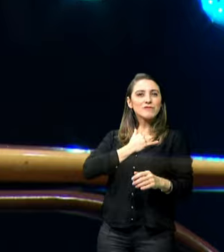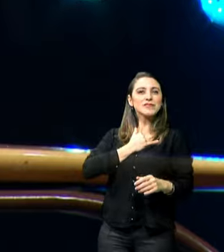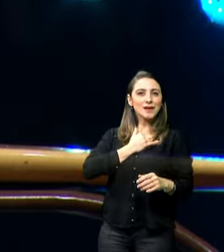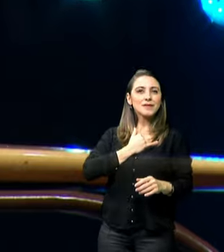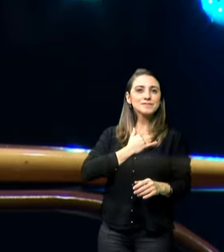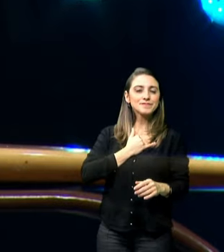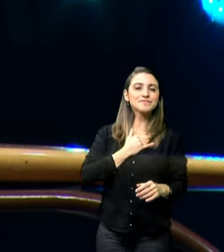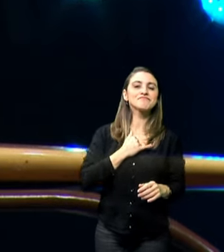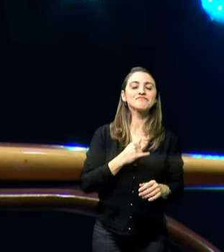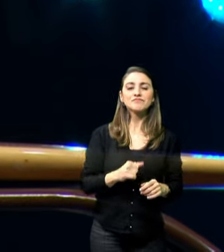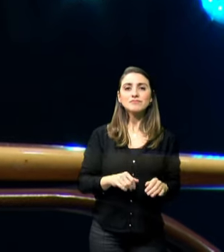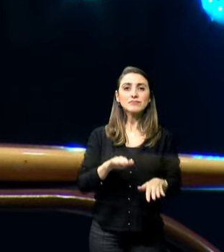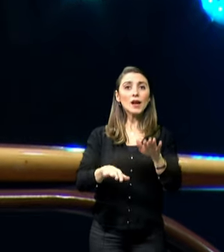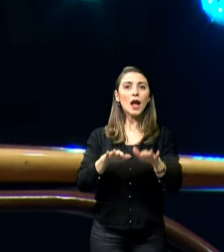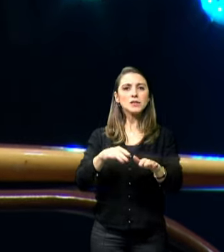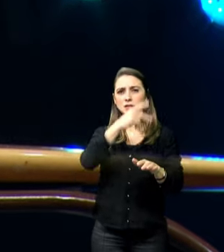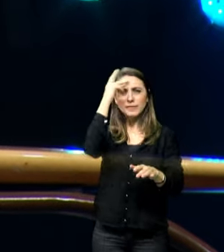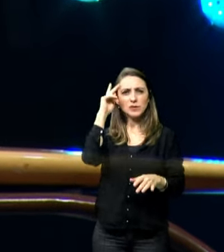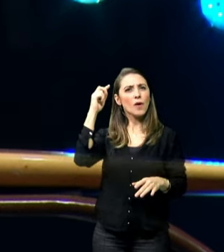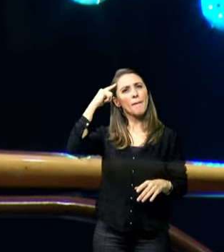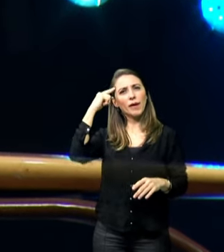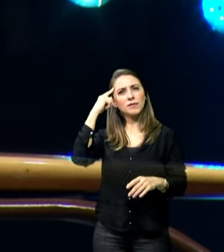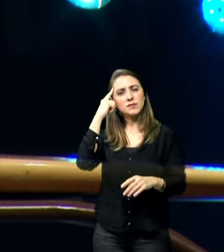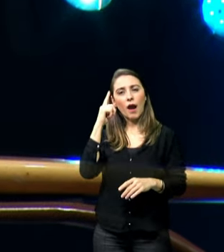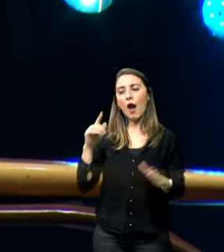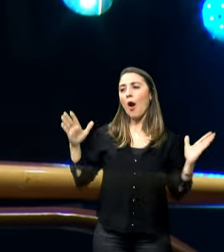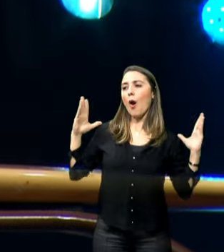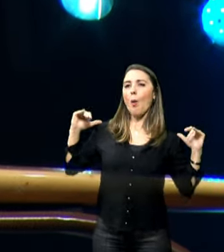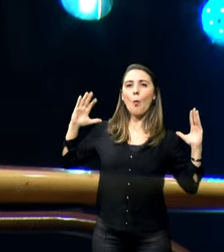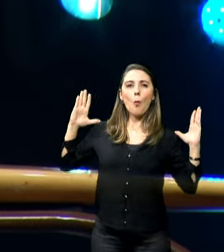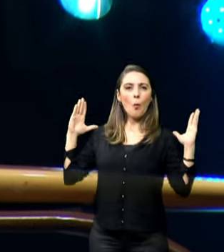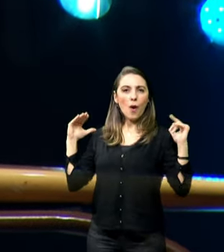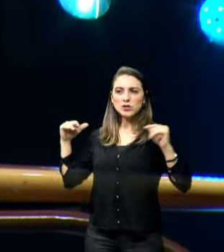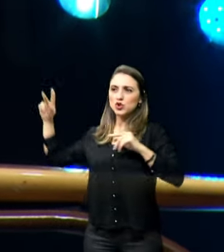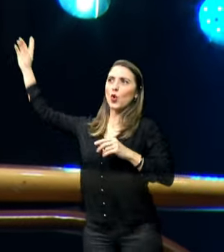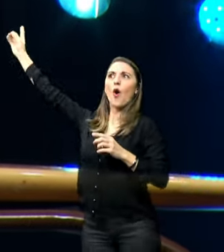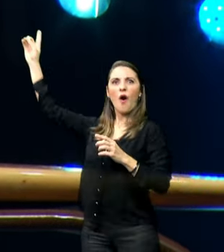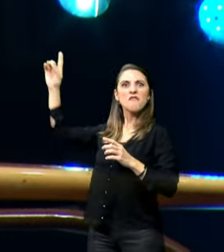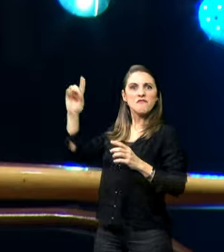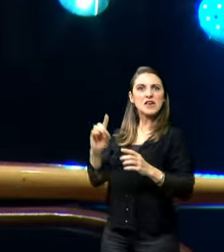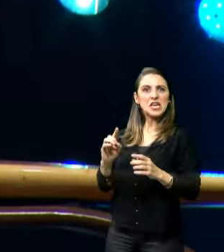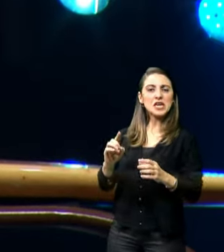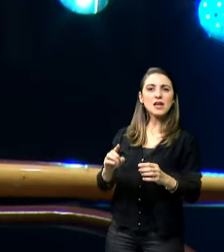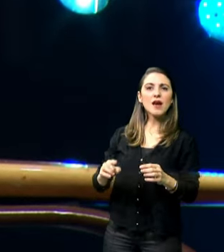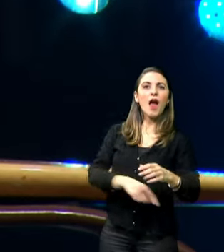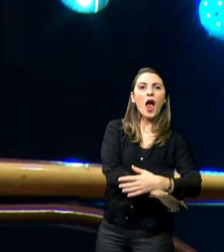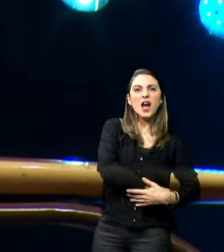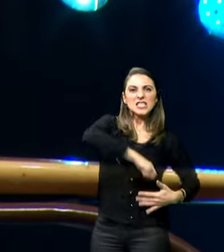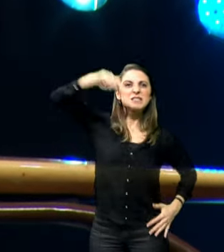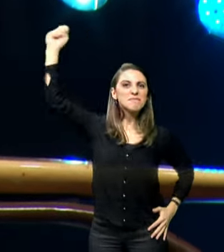Não vai ter um anjo com uma espada de fogo? Não vai ter Jeová com um cipó no meu lombo?